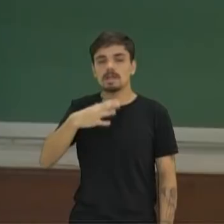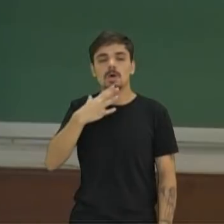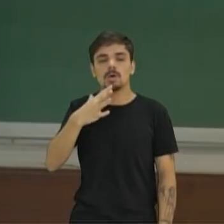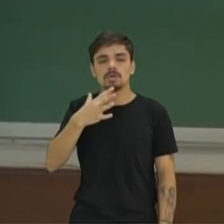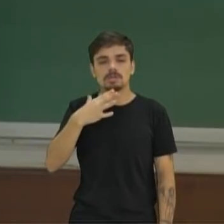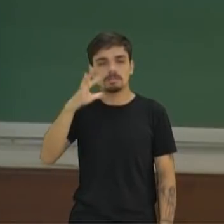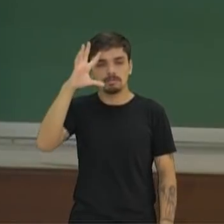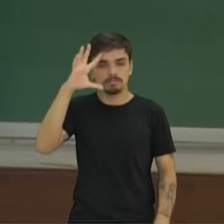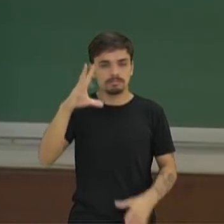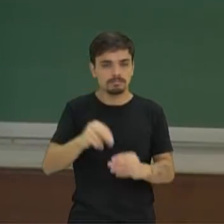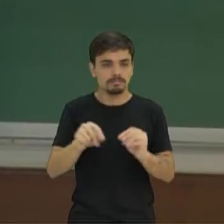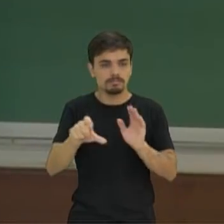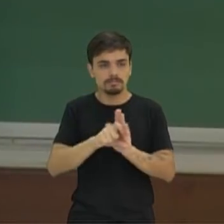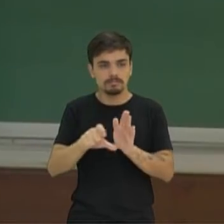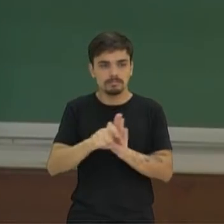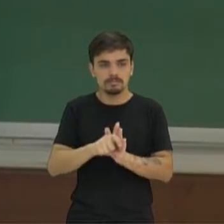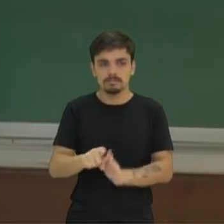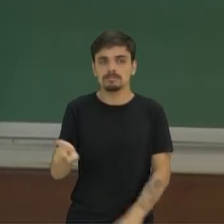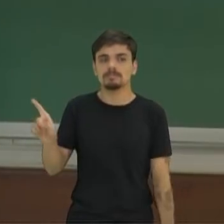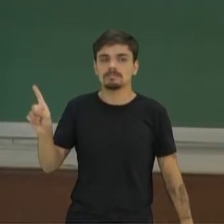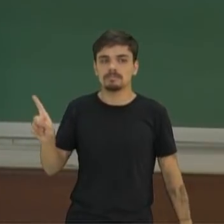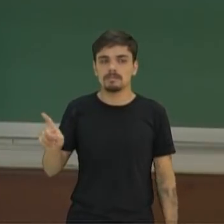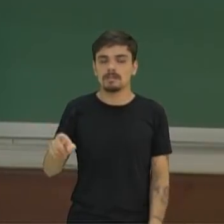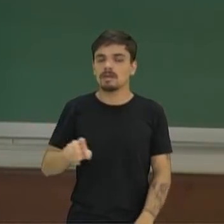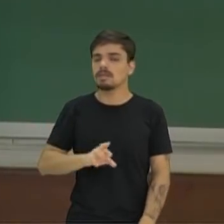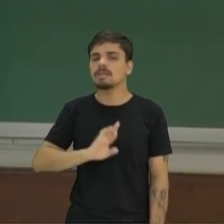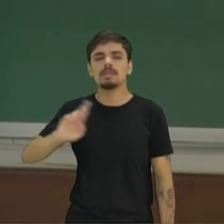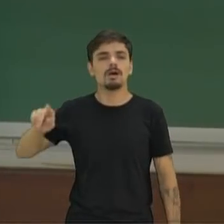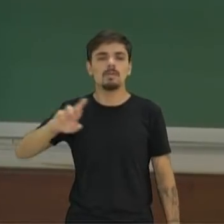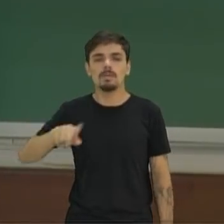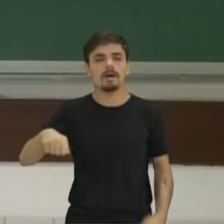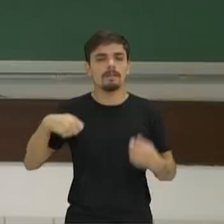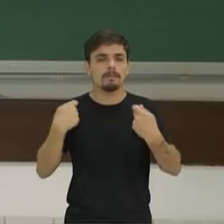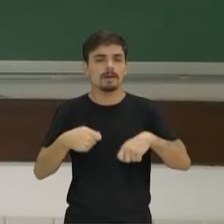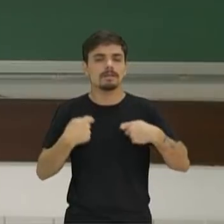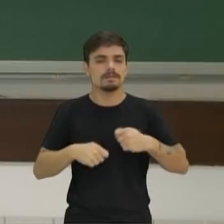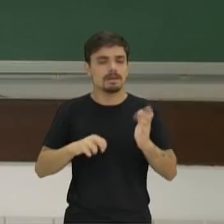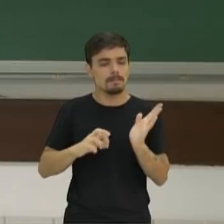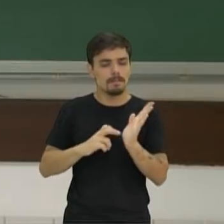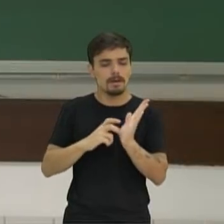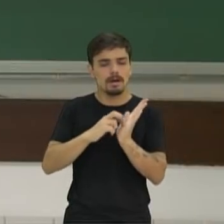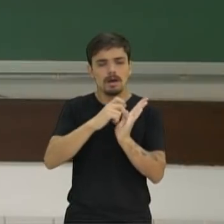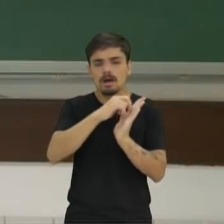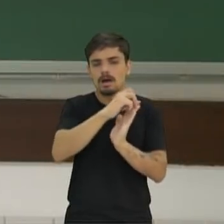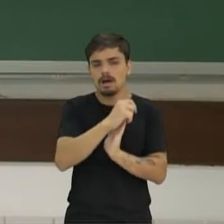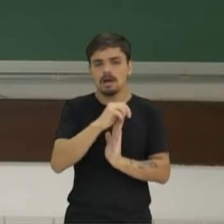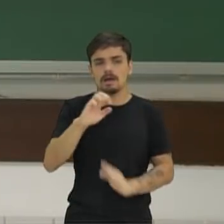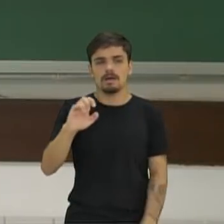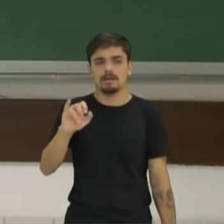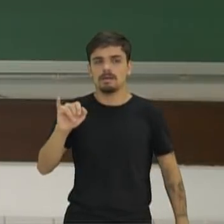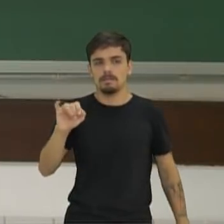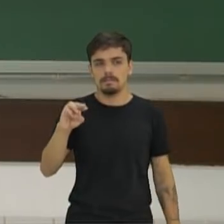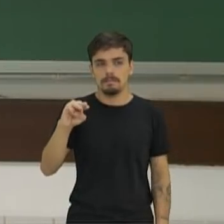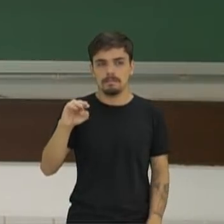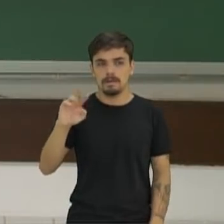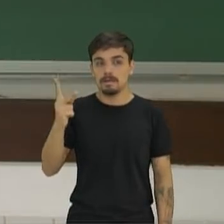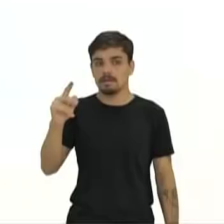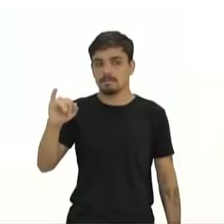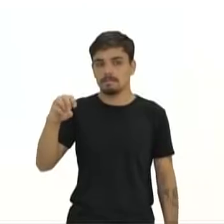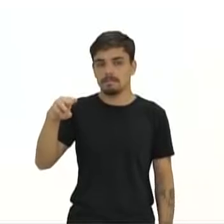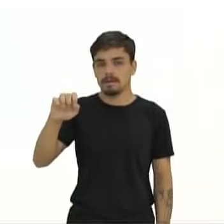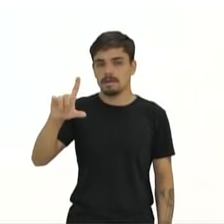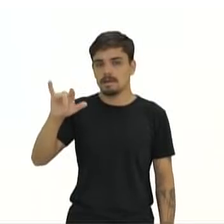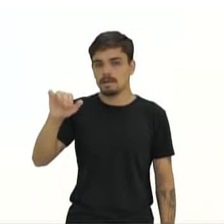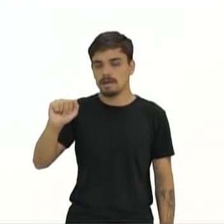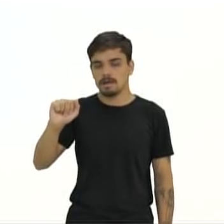conhecer para compreender o trecho. Não é preciso escalar o Himalaia social. Ela disse isso lá no finalzinho do que nós lemos.